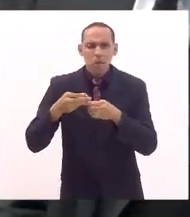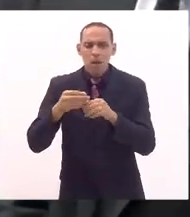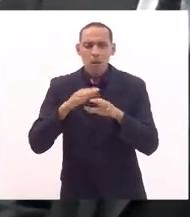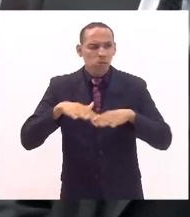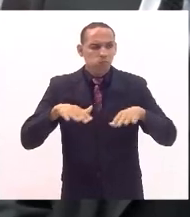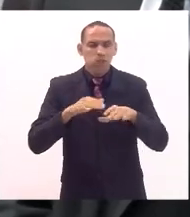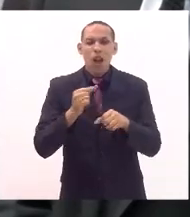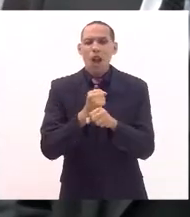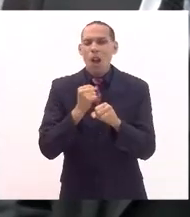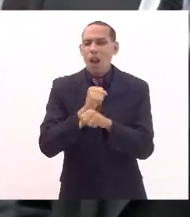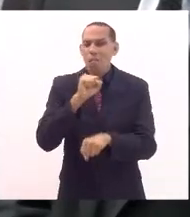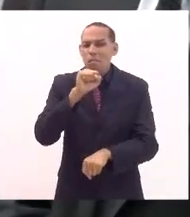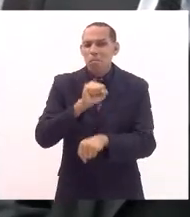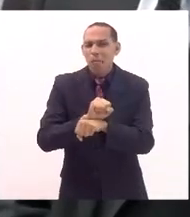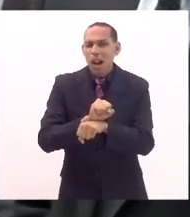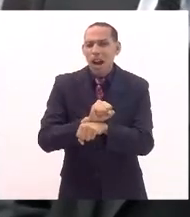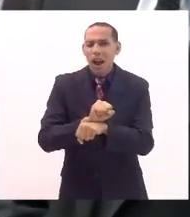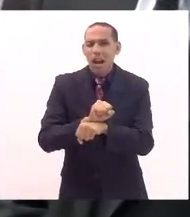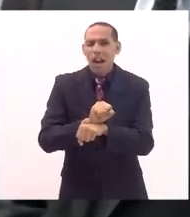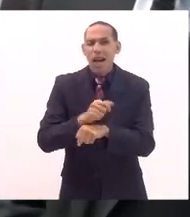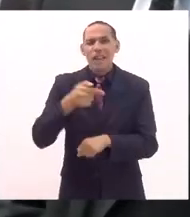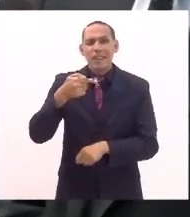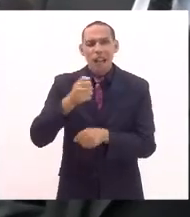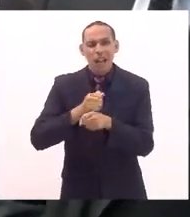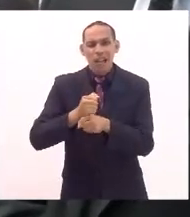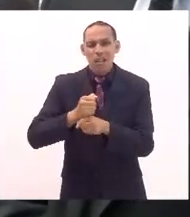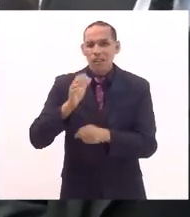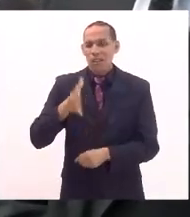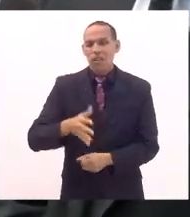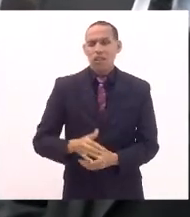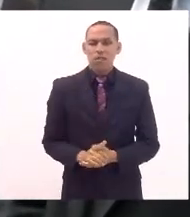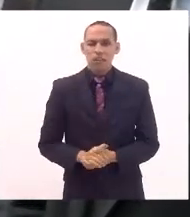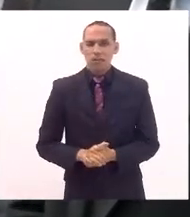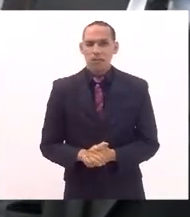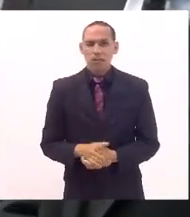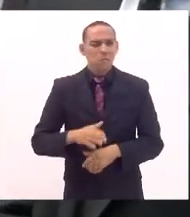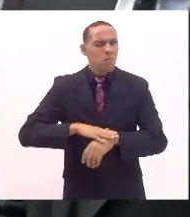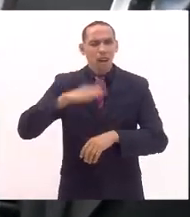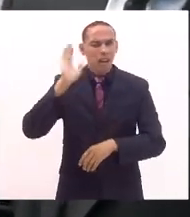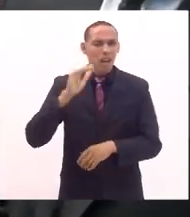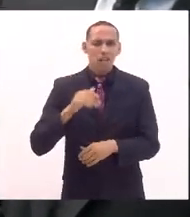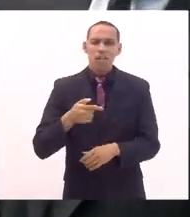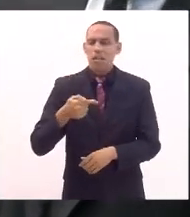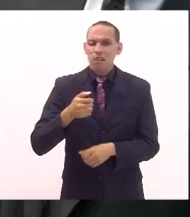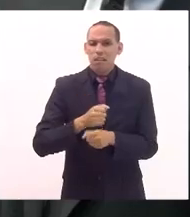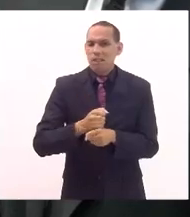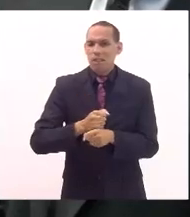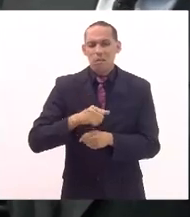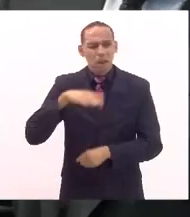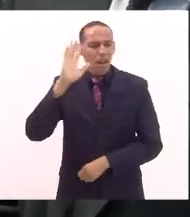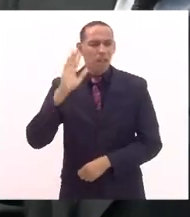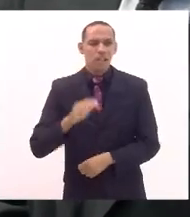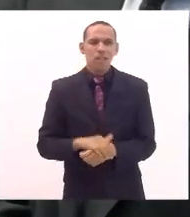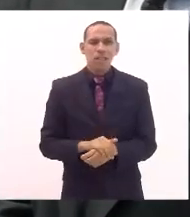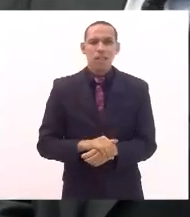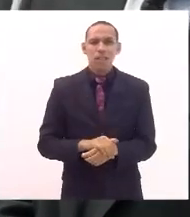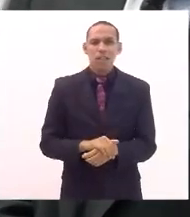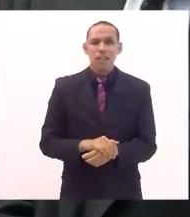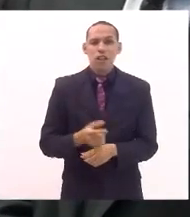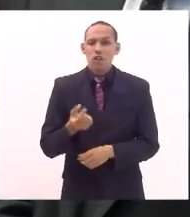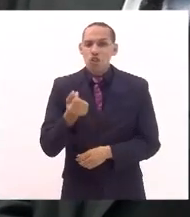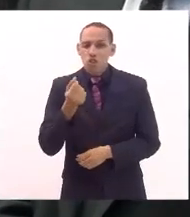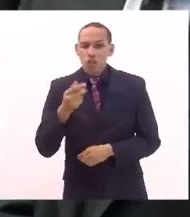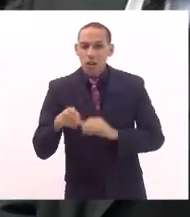obra parada há mais de sete anos Serginho uma parada mais de sete anos e que já custaram aos cofres públicos mais de